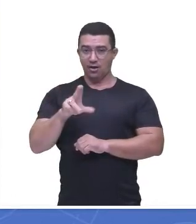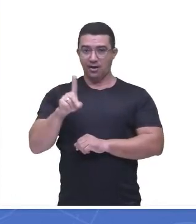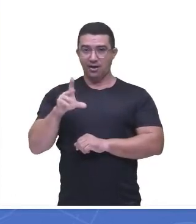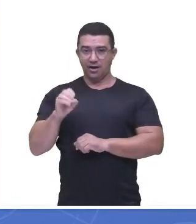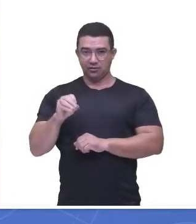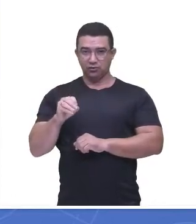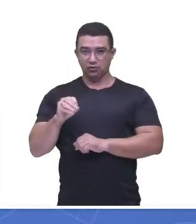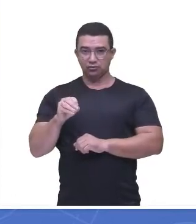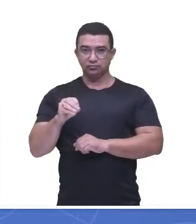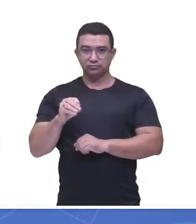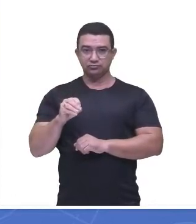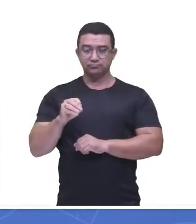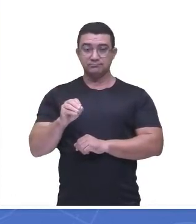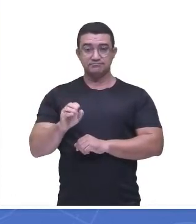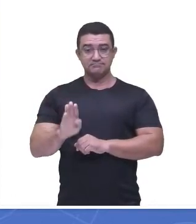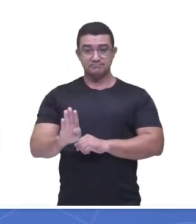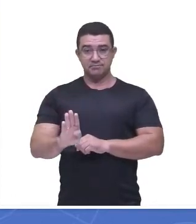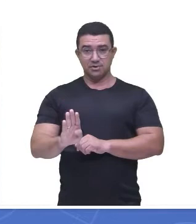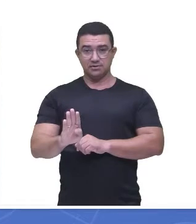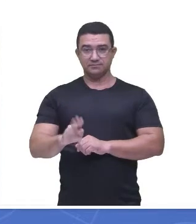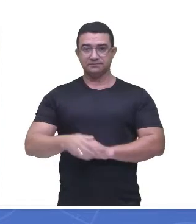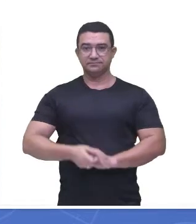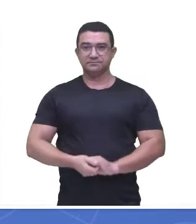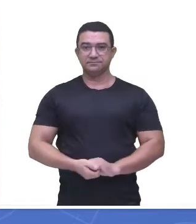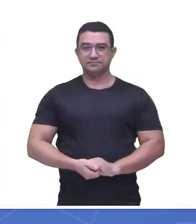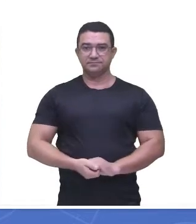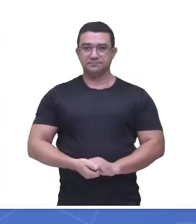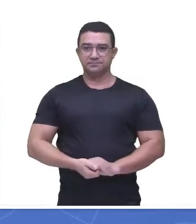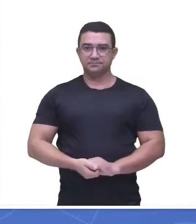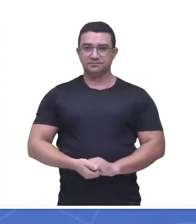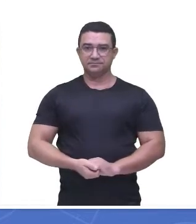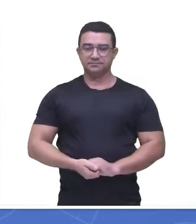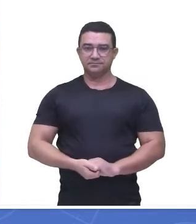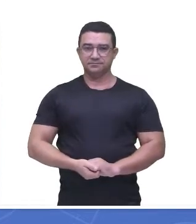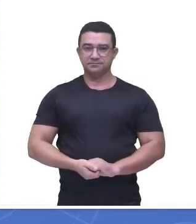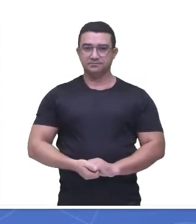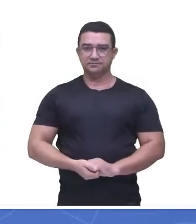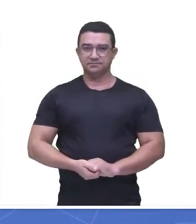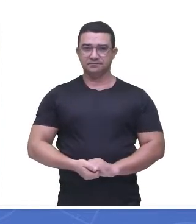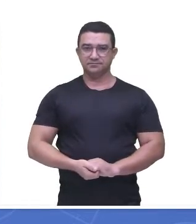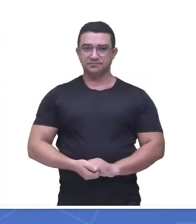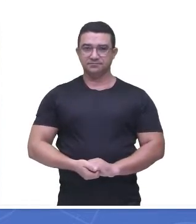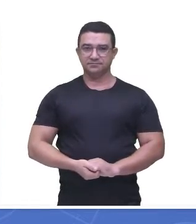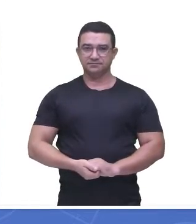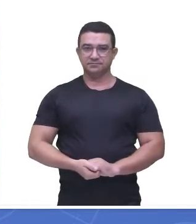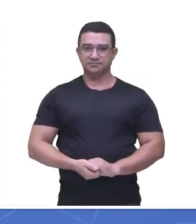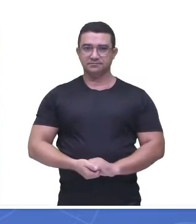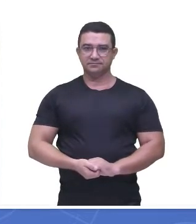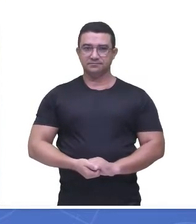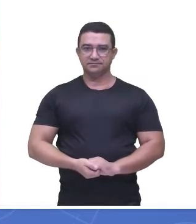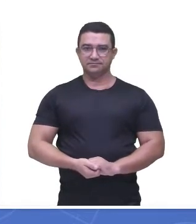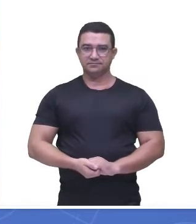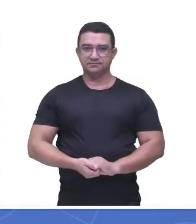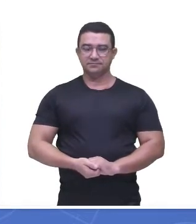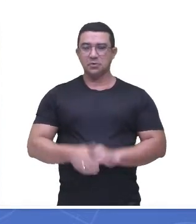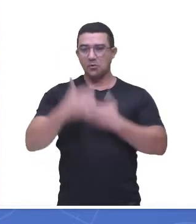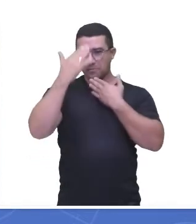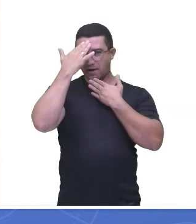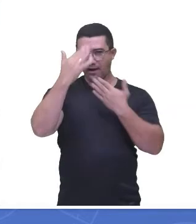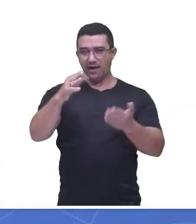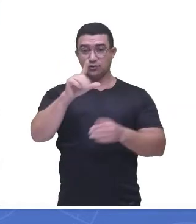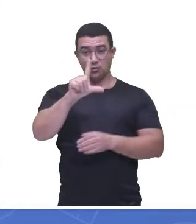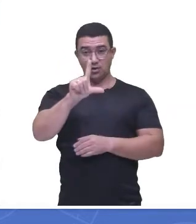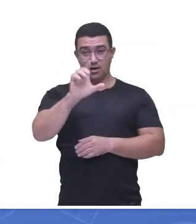Fiuza, a Careira da Várzea, fica com a alternativa B de bola. Obrigado, Leonardo, pela